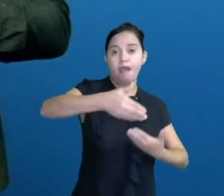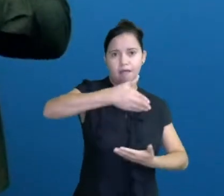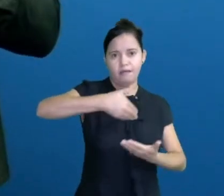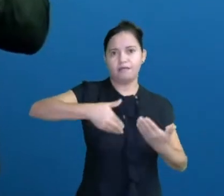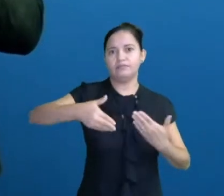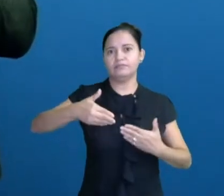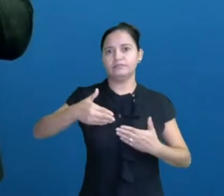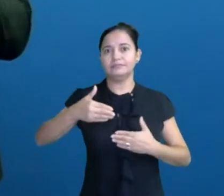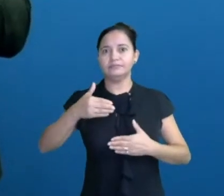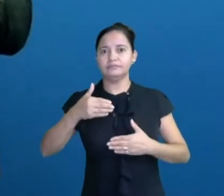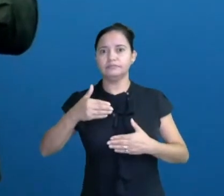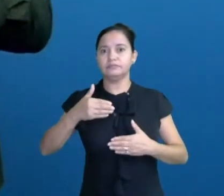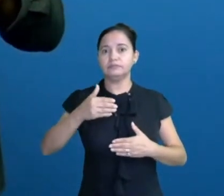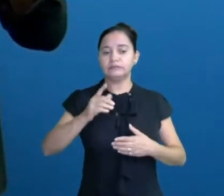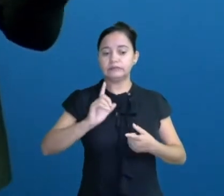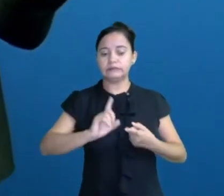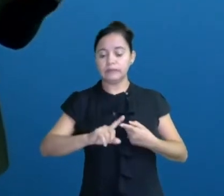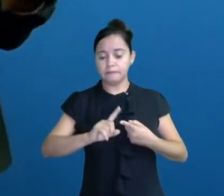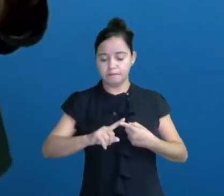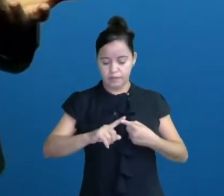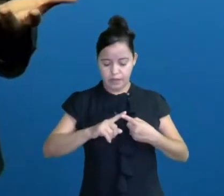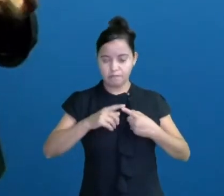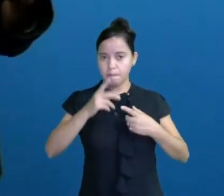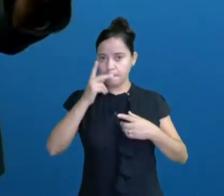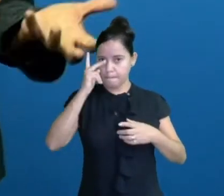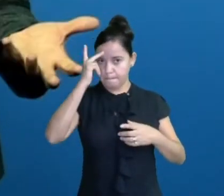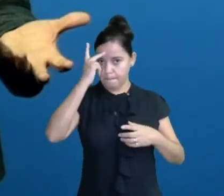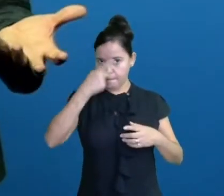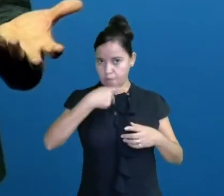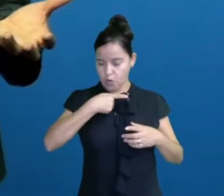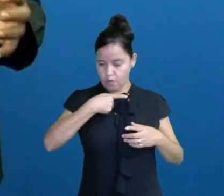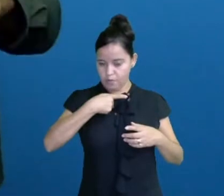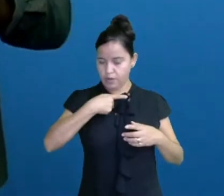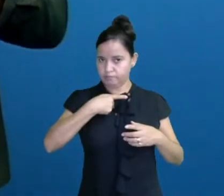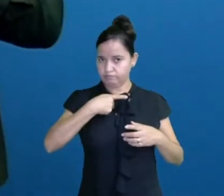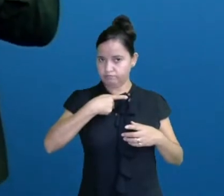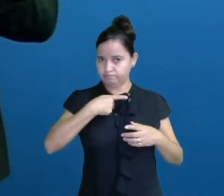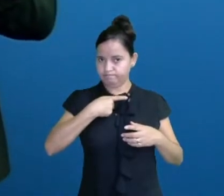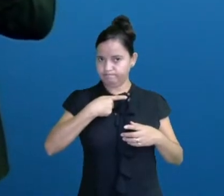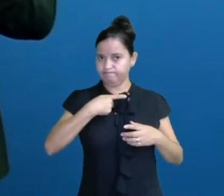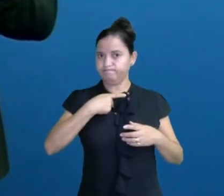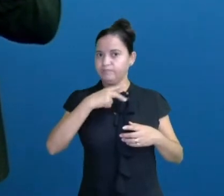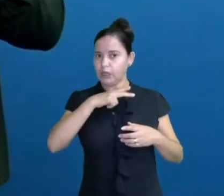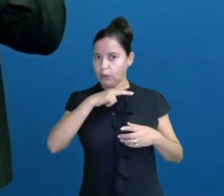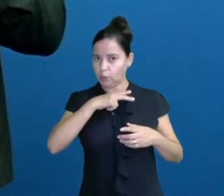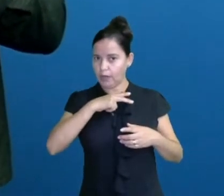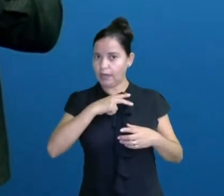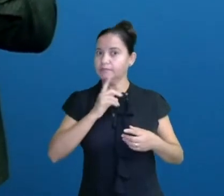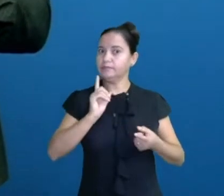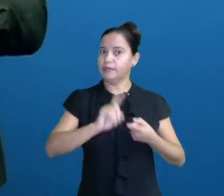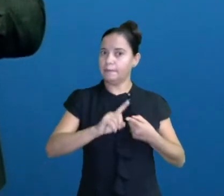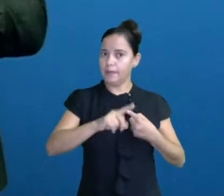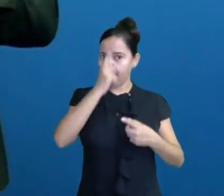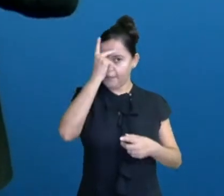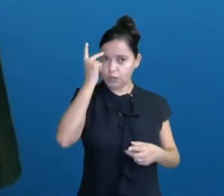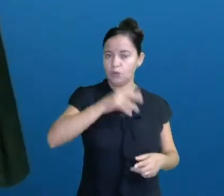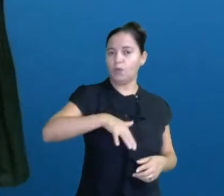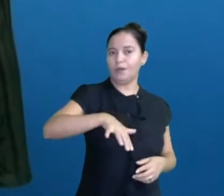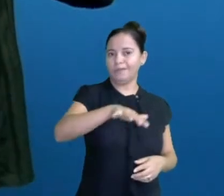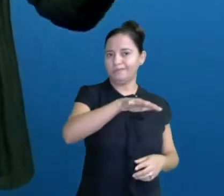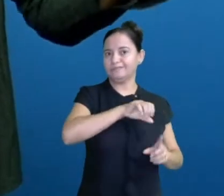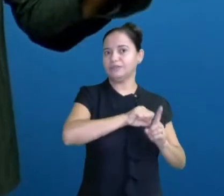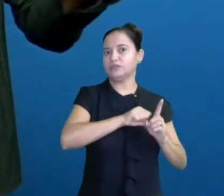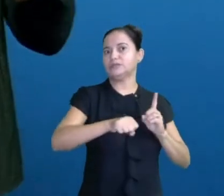nós mesmos, mas também as nossas relações interpessoais com os outros. E você vai ver como a questão dos hormônios e as